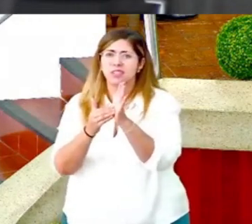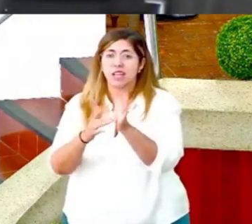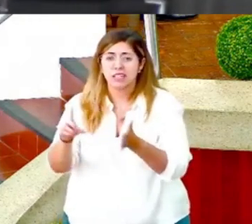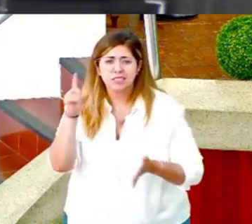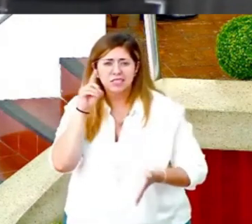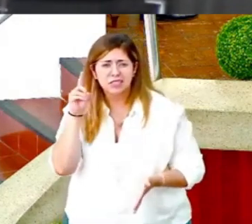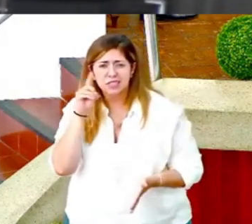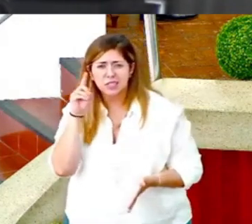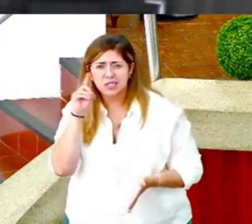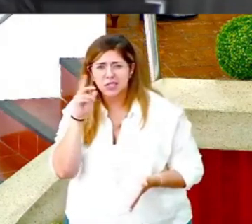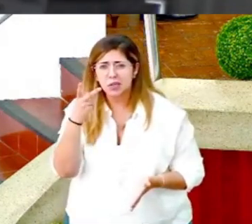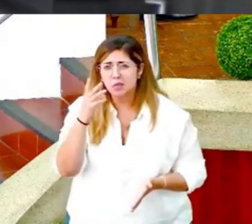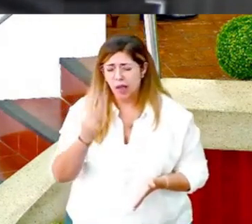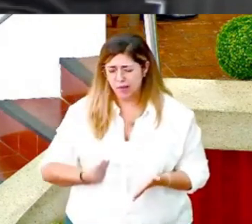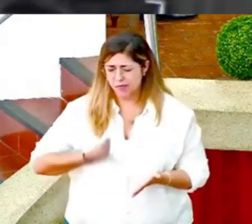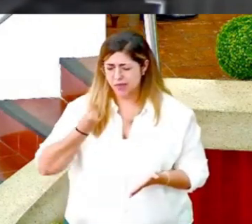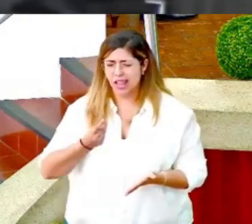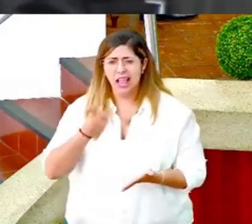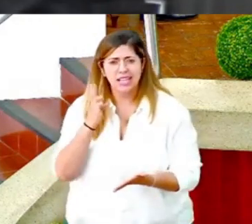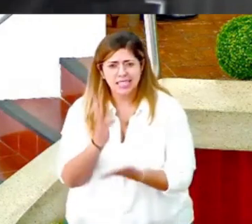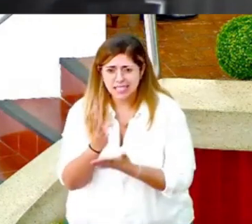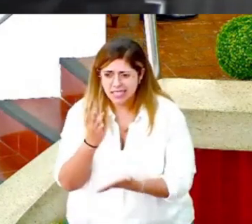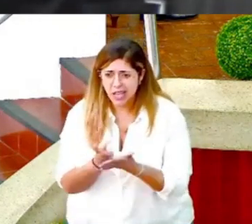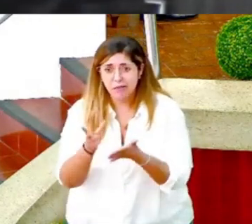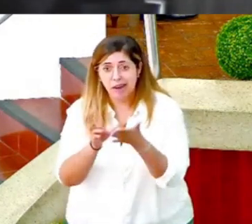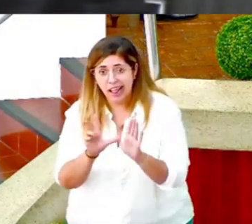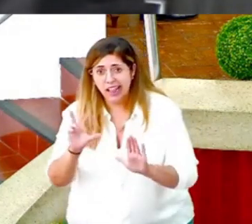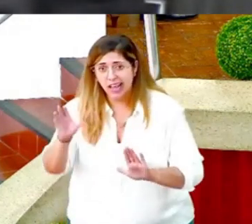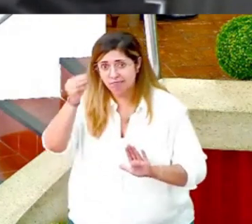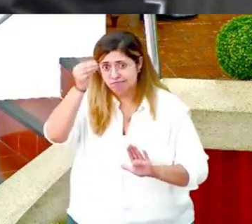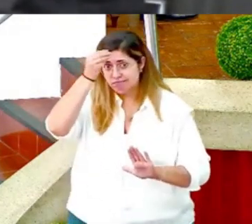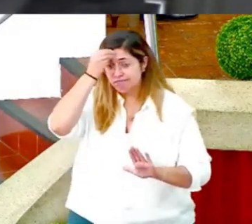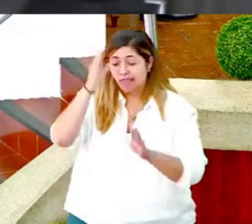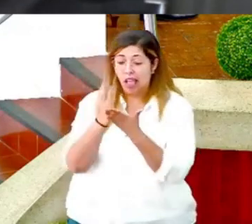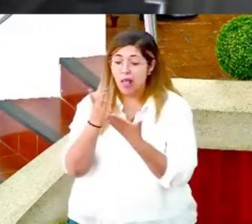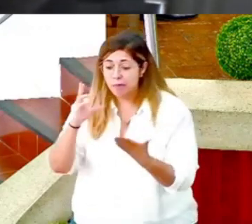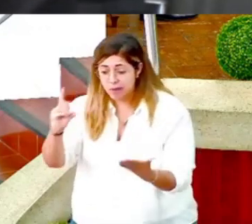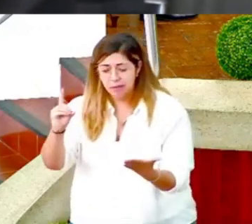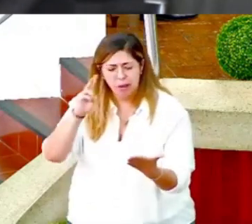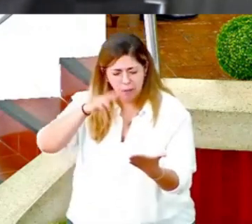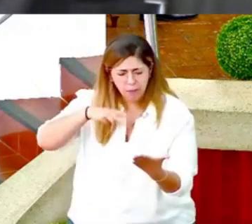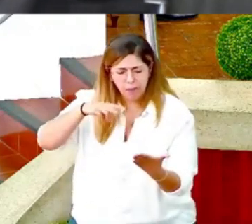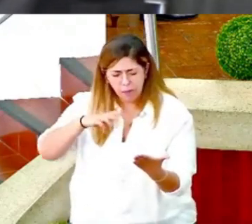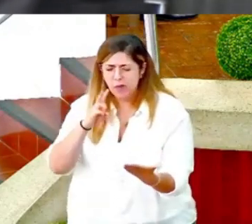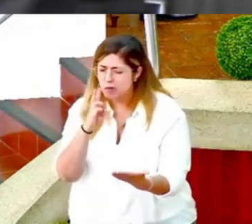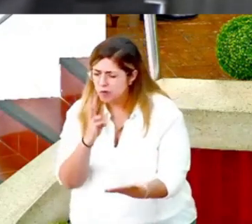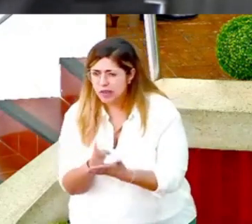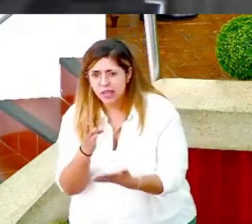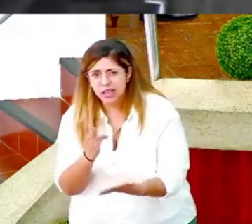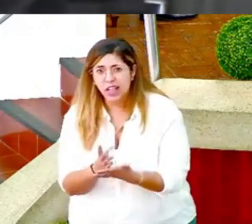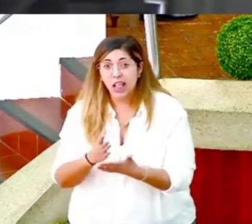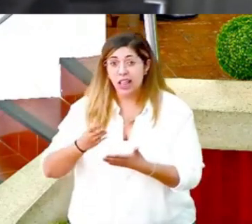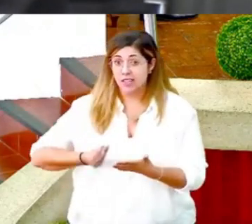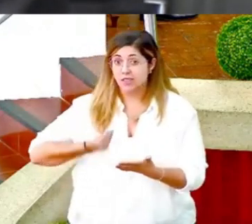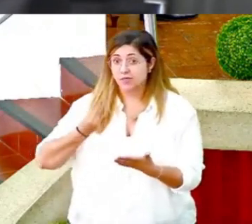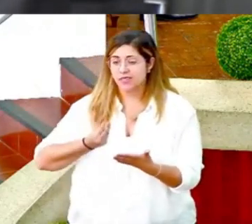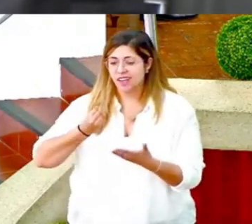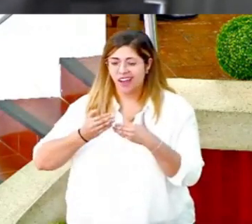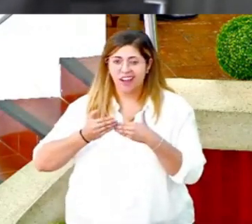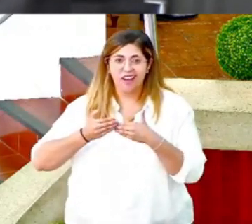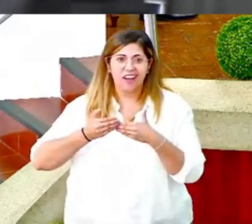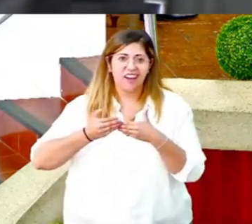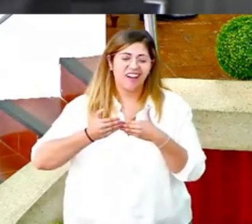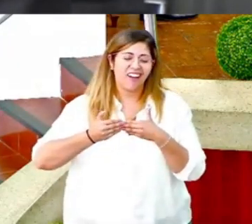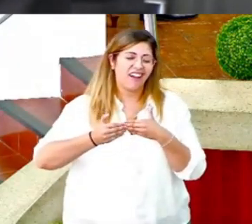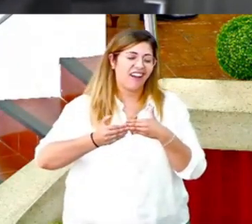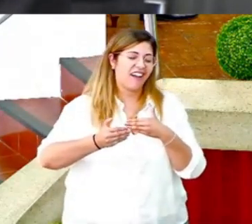dias da tua vida, veja, todos os dias da tua vida, e que teus dias sejam prolongados.